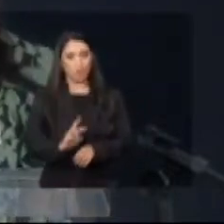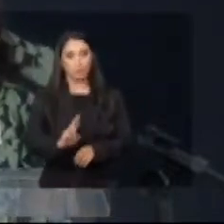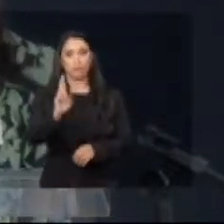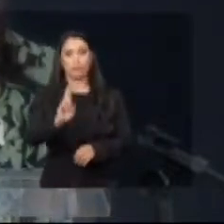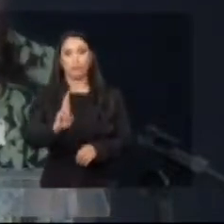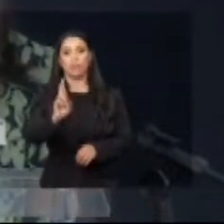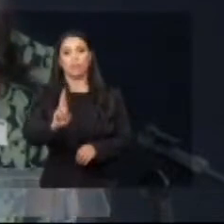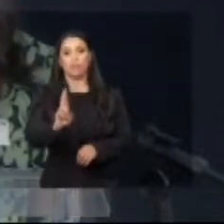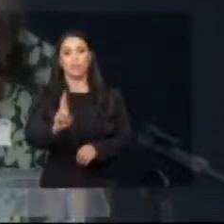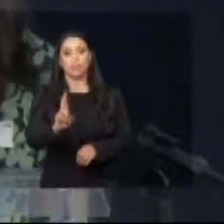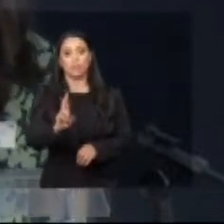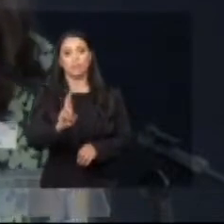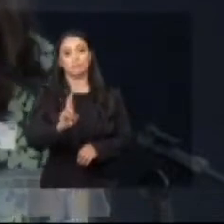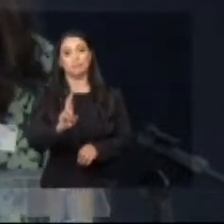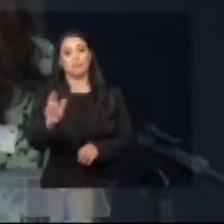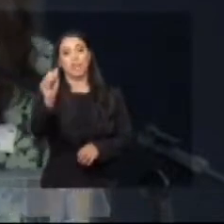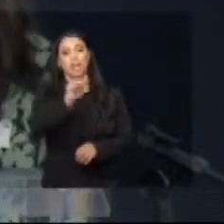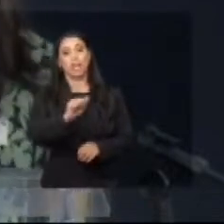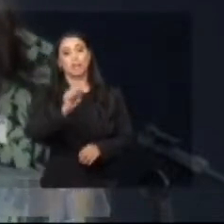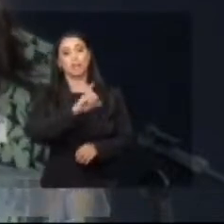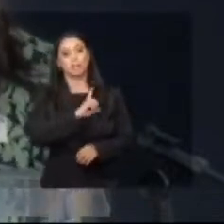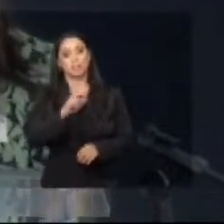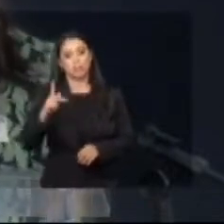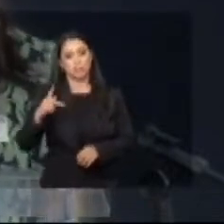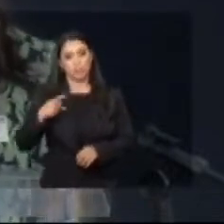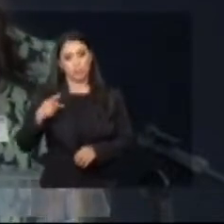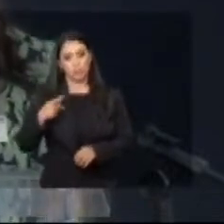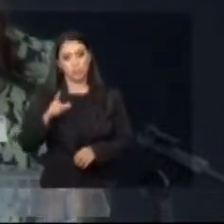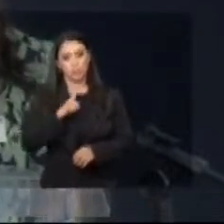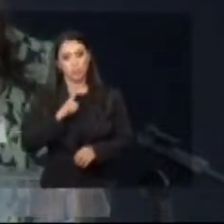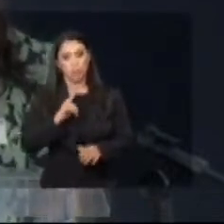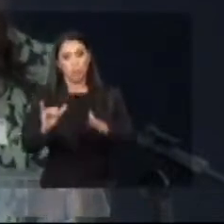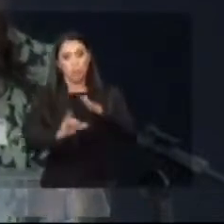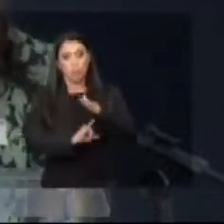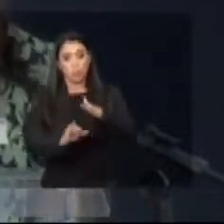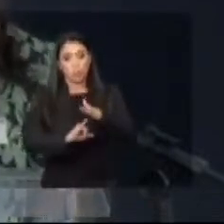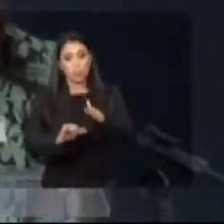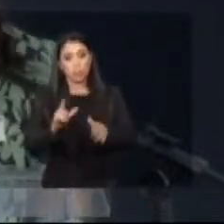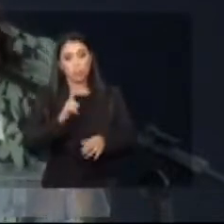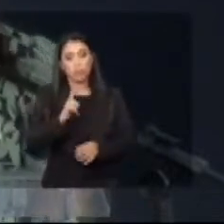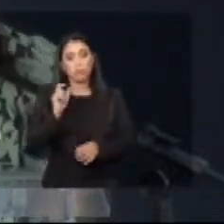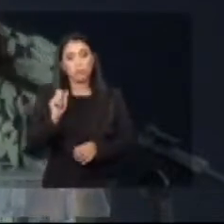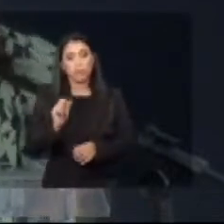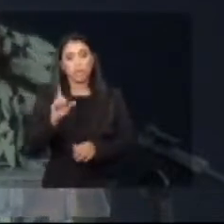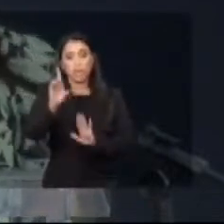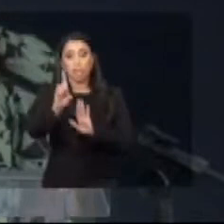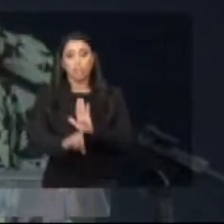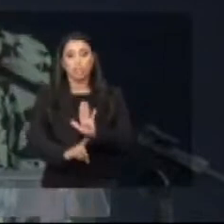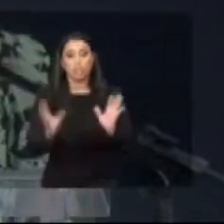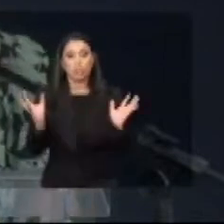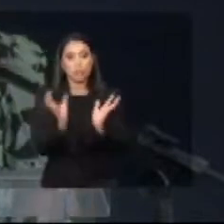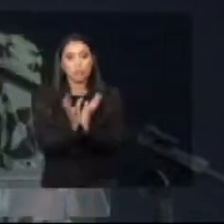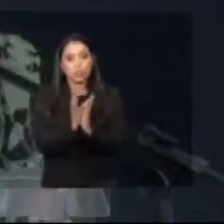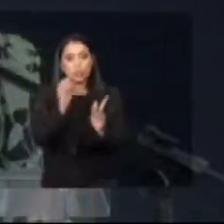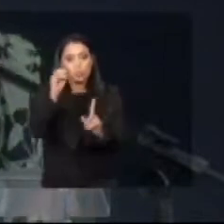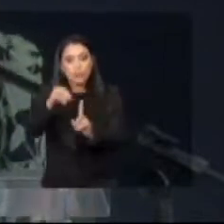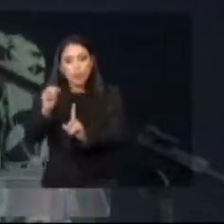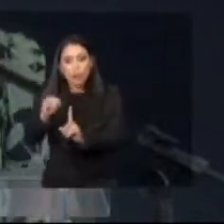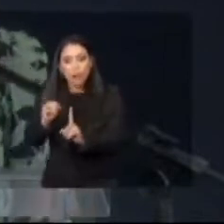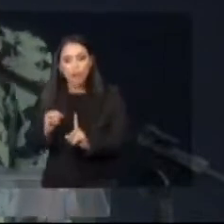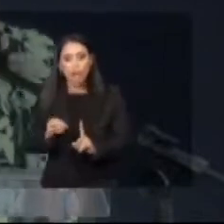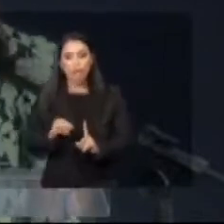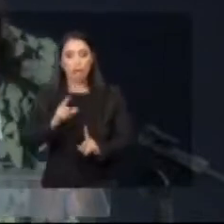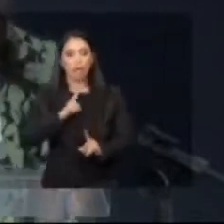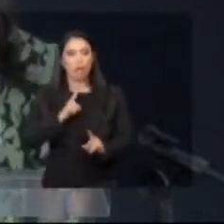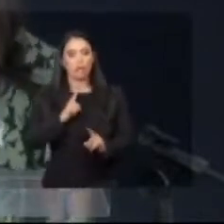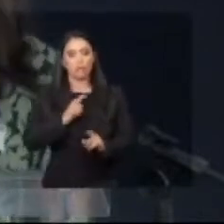defensores e defensores públicas sendo a Defensoria Pública instituição que tem por missão promover os direitos humanos os grupos vulneráveis